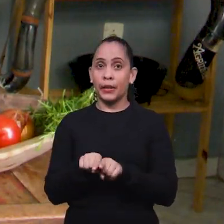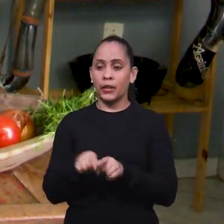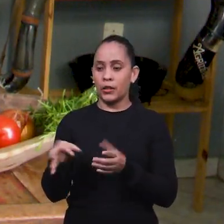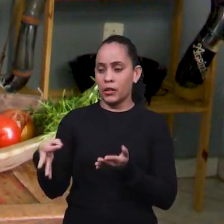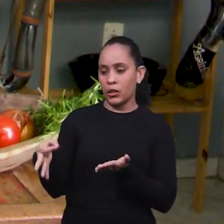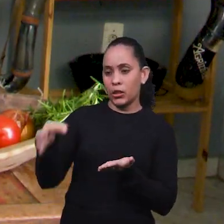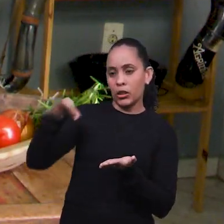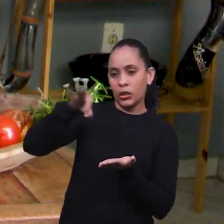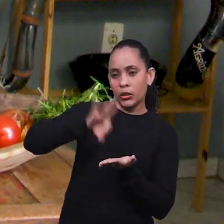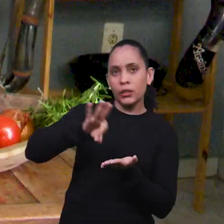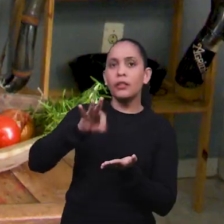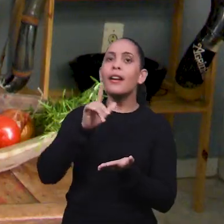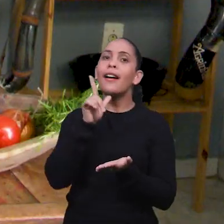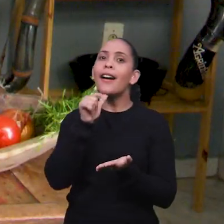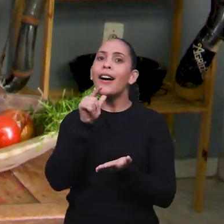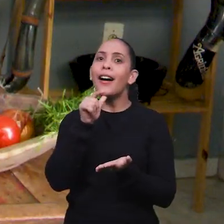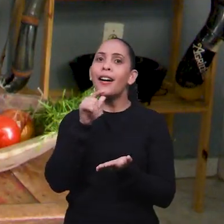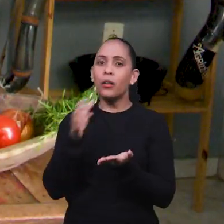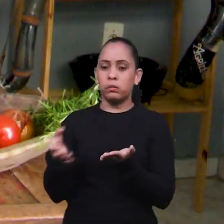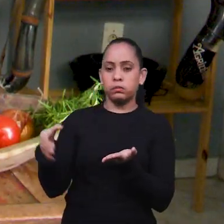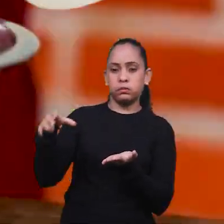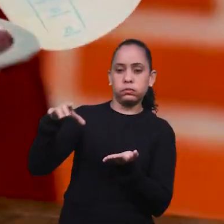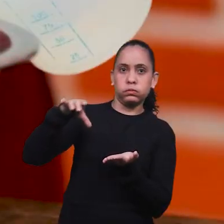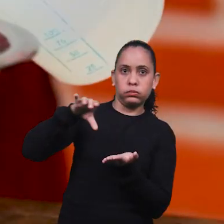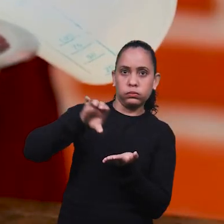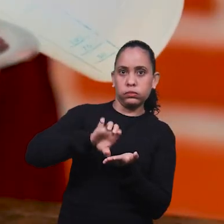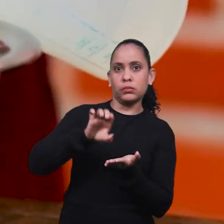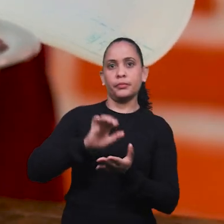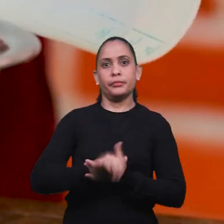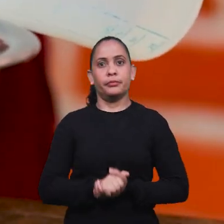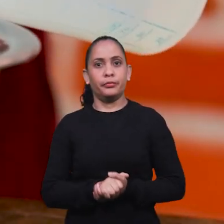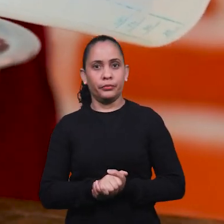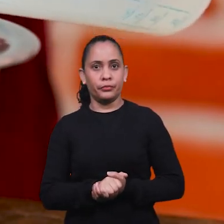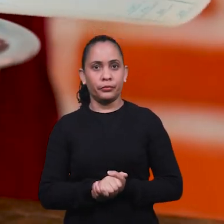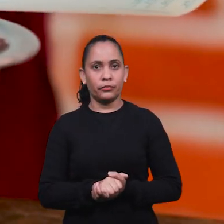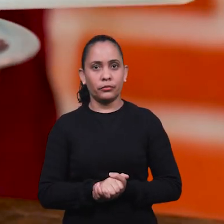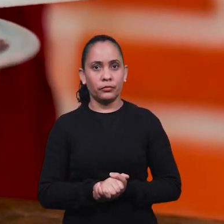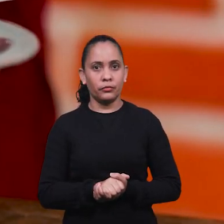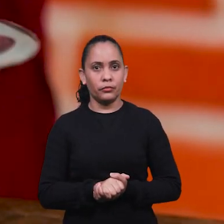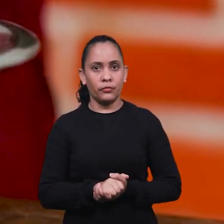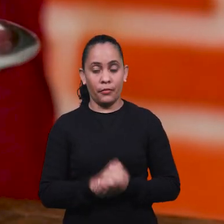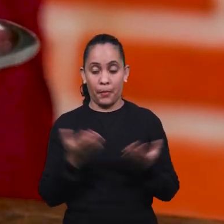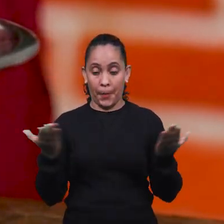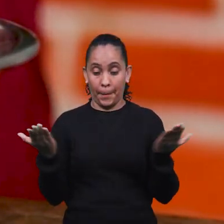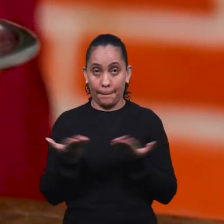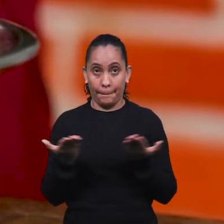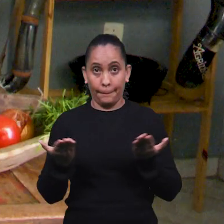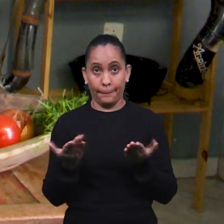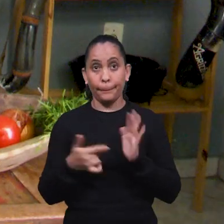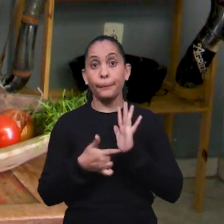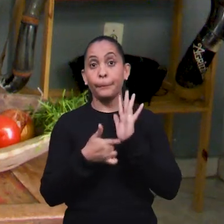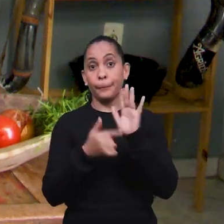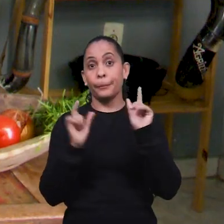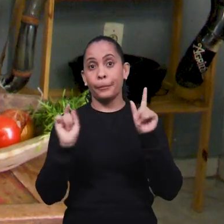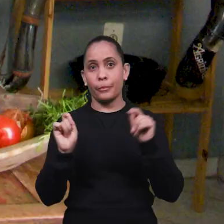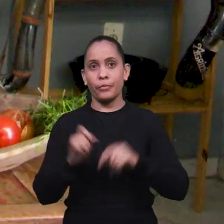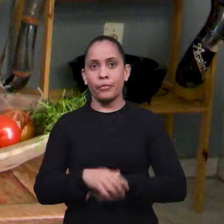2 xícaras de água. De água. Isso. Aí aqui...